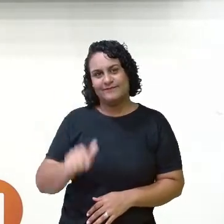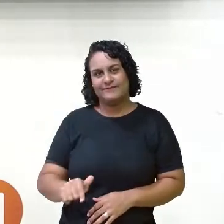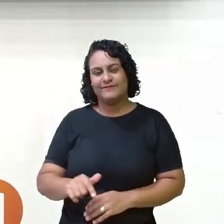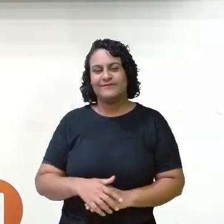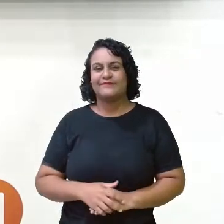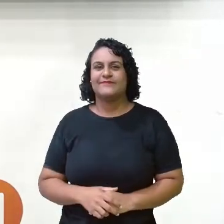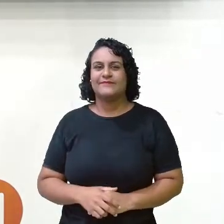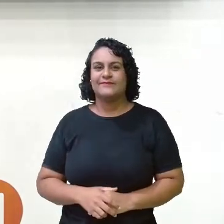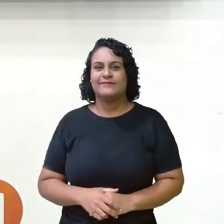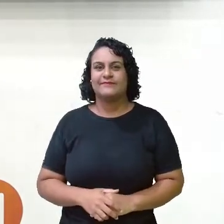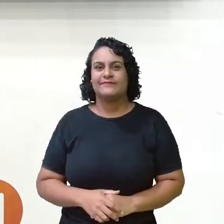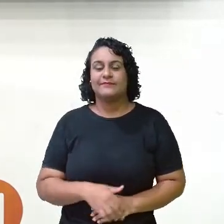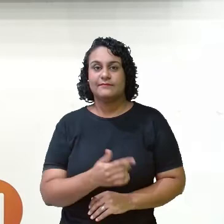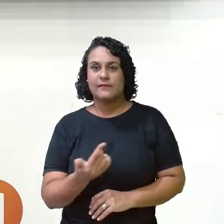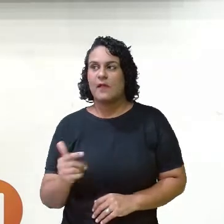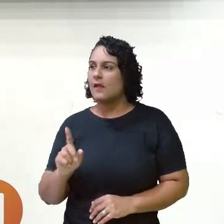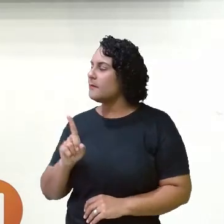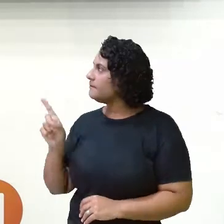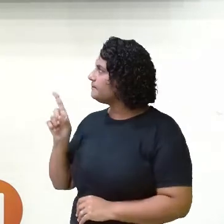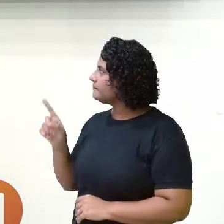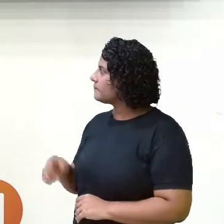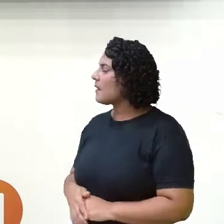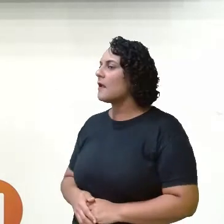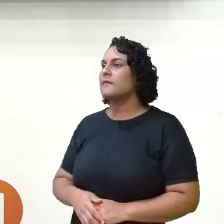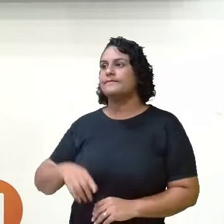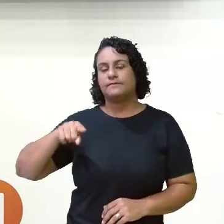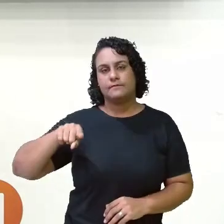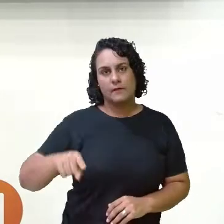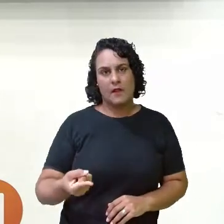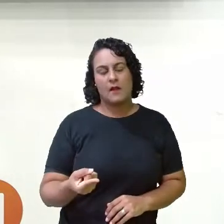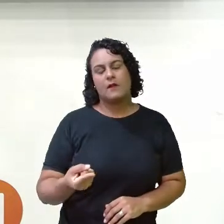próximo. O outro,